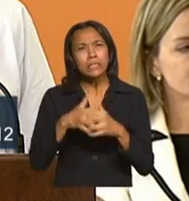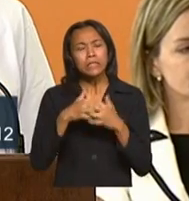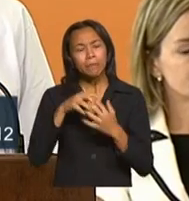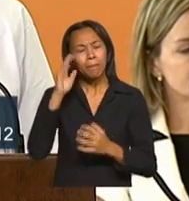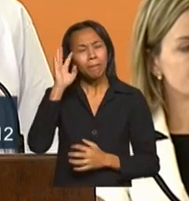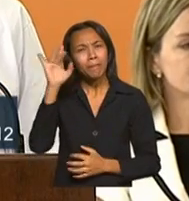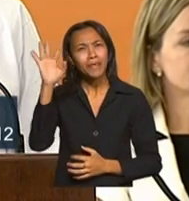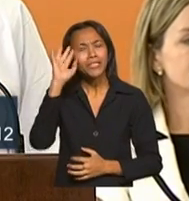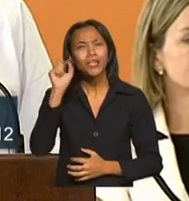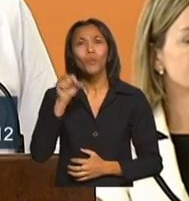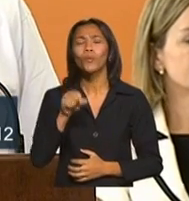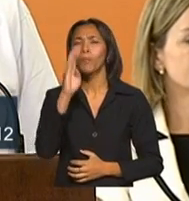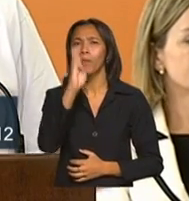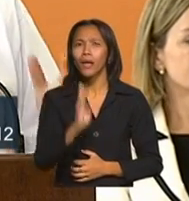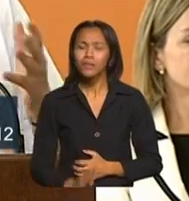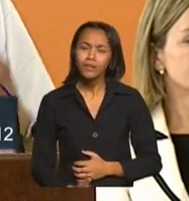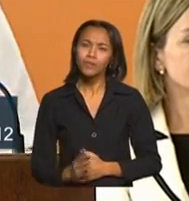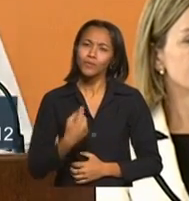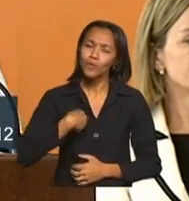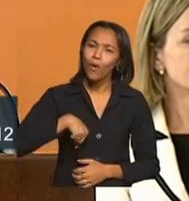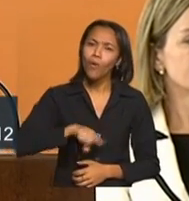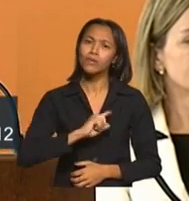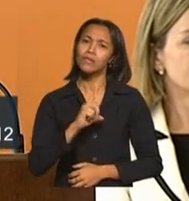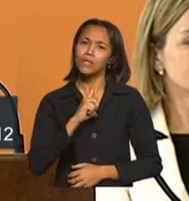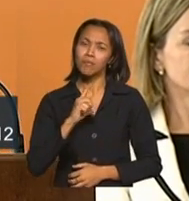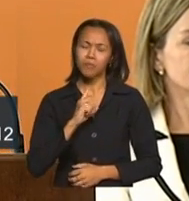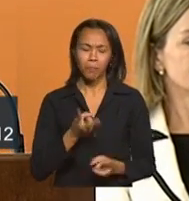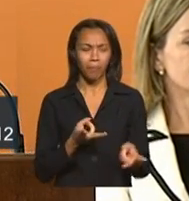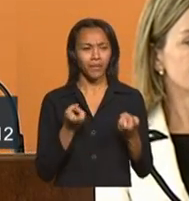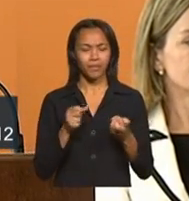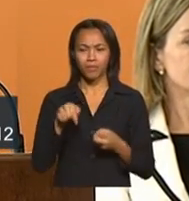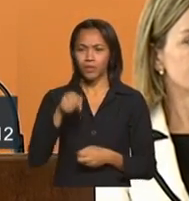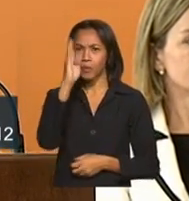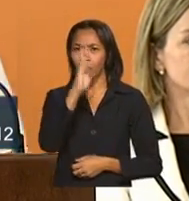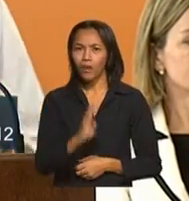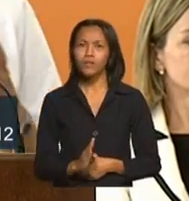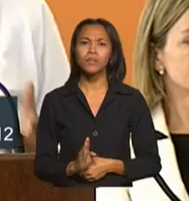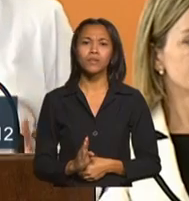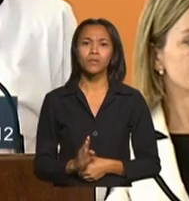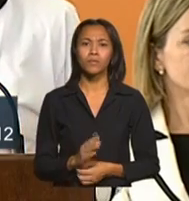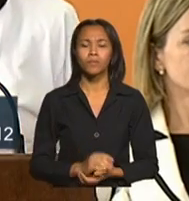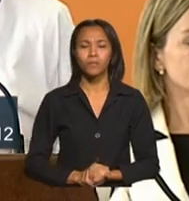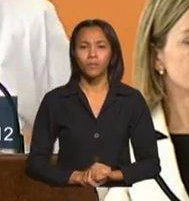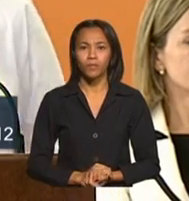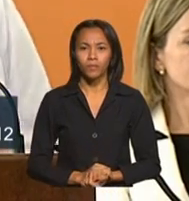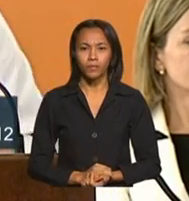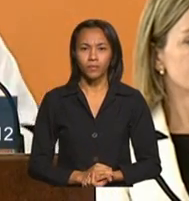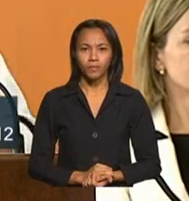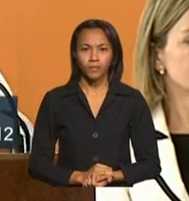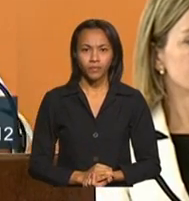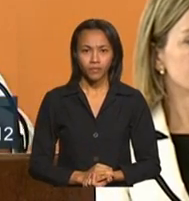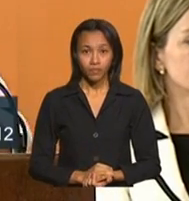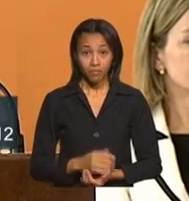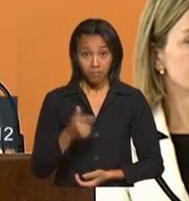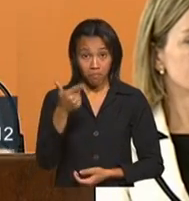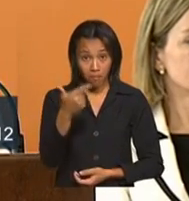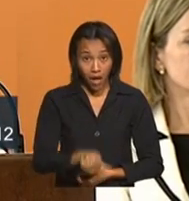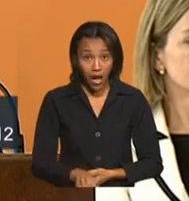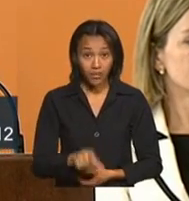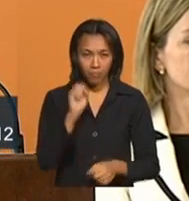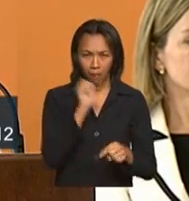Brasil. Nós temos visto um país pujante.